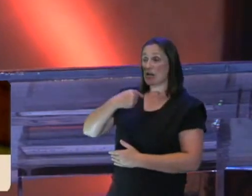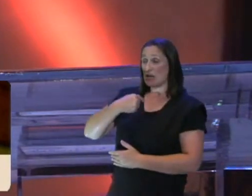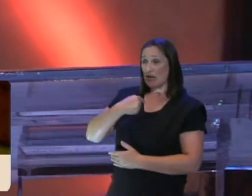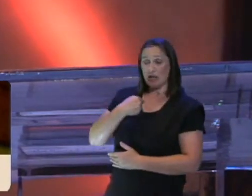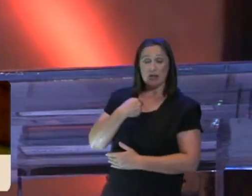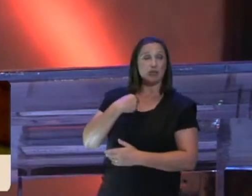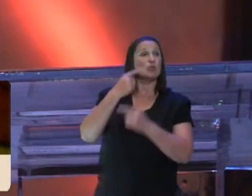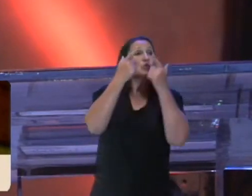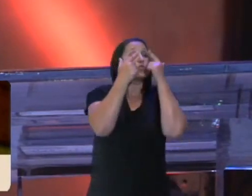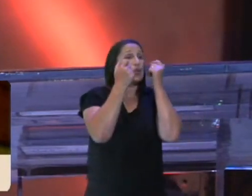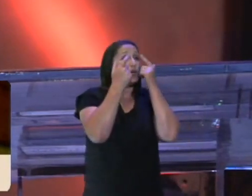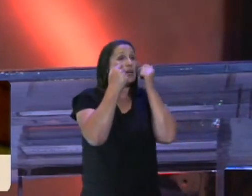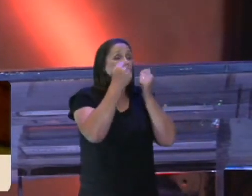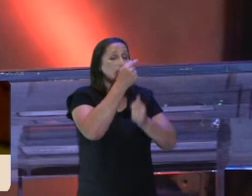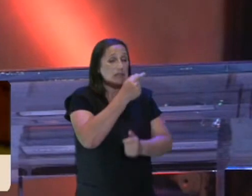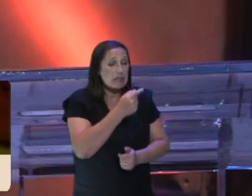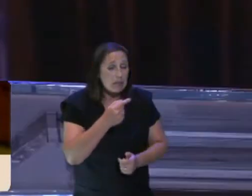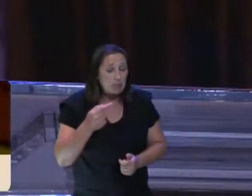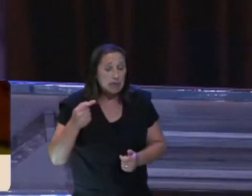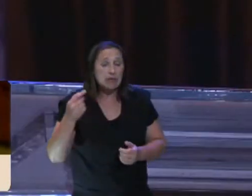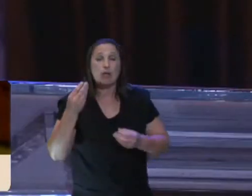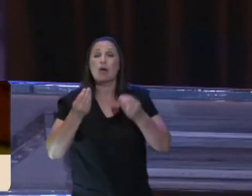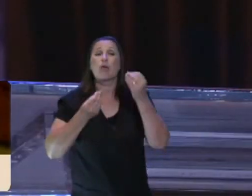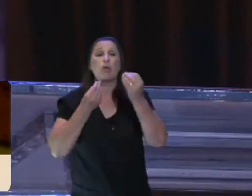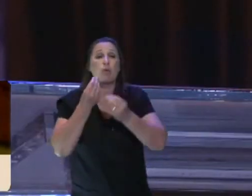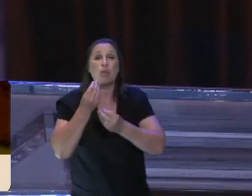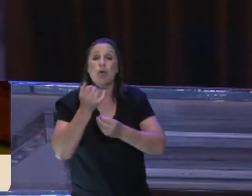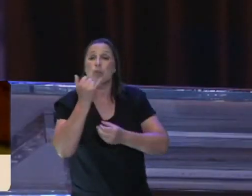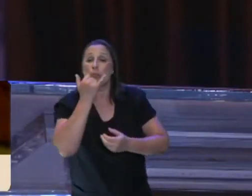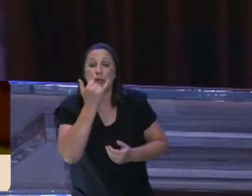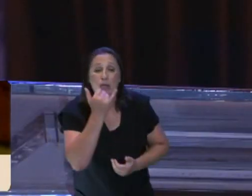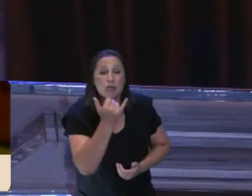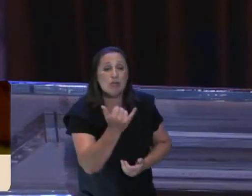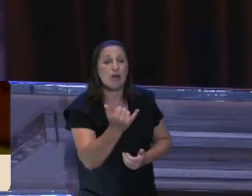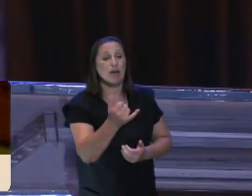eu posso perdoar alguém que me fez tão mal?